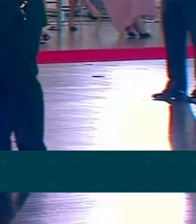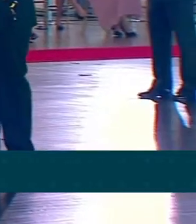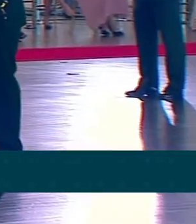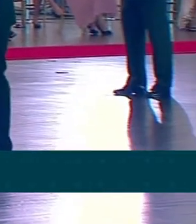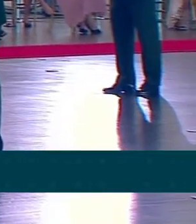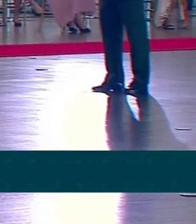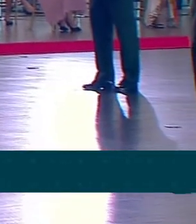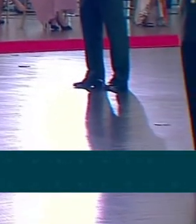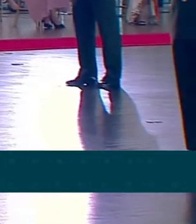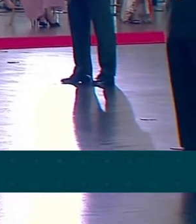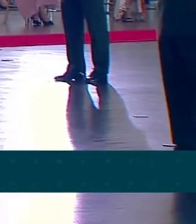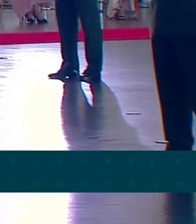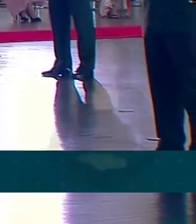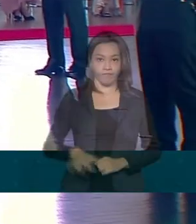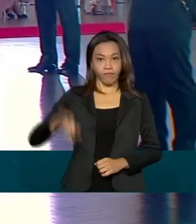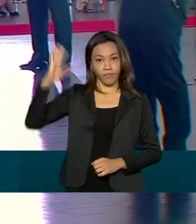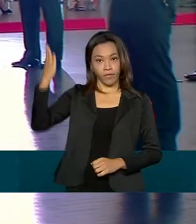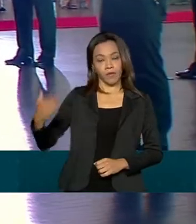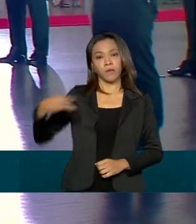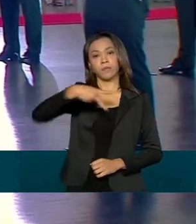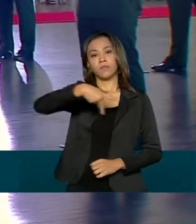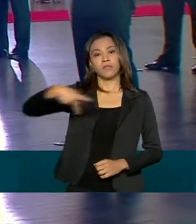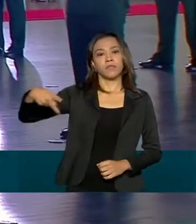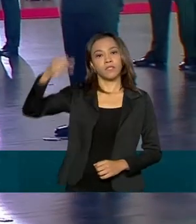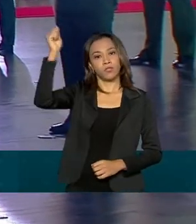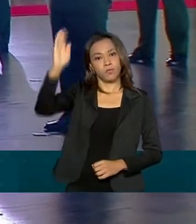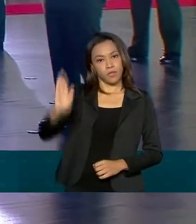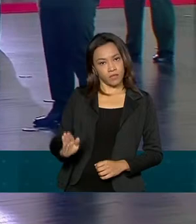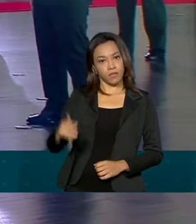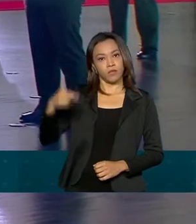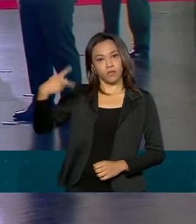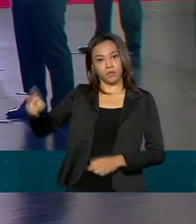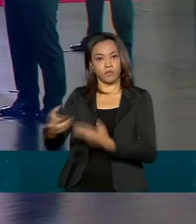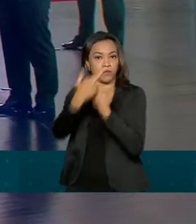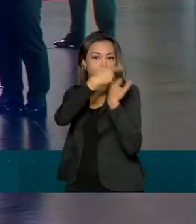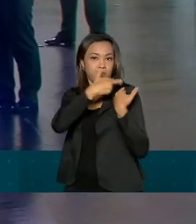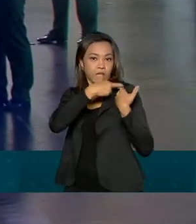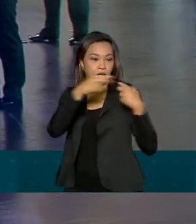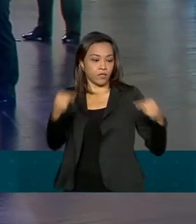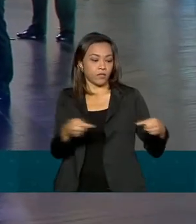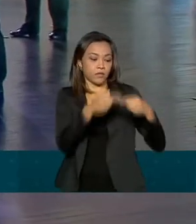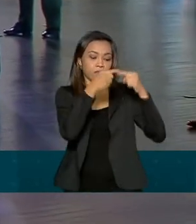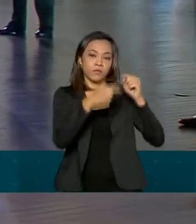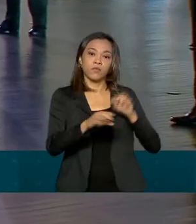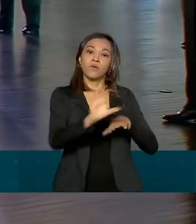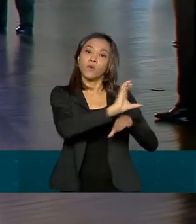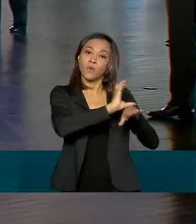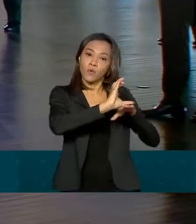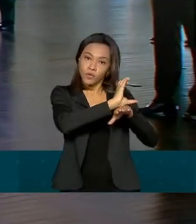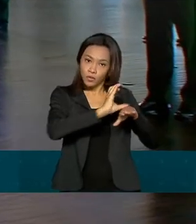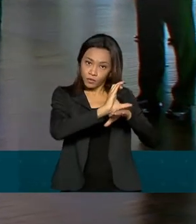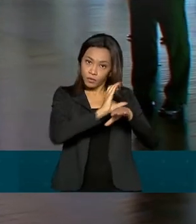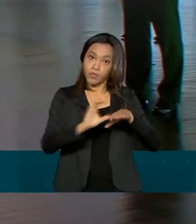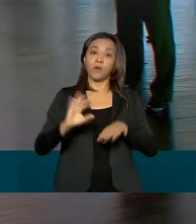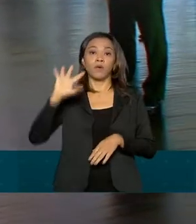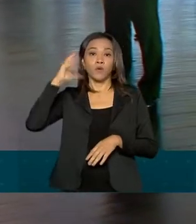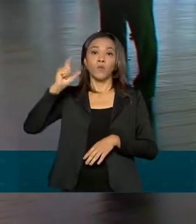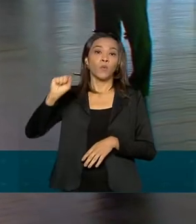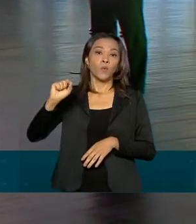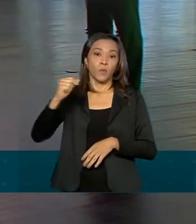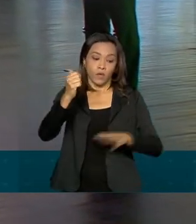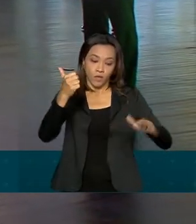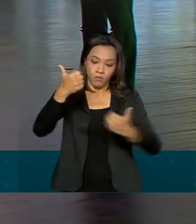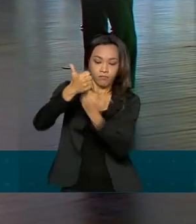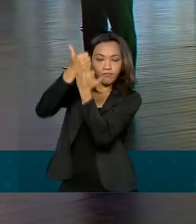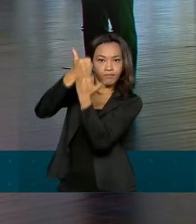e o Presidente da República no uso da atribuição que lhe confere a Constituição Federal resolveu promover ao posto de general